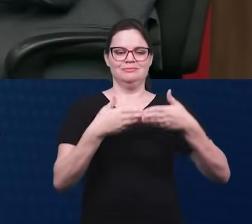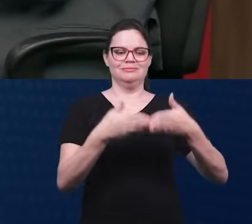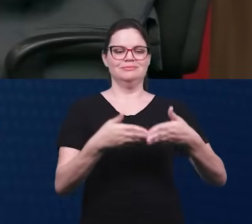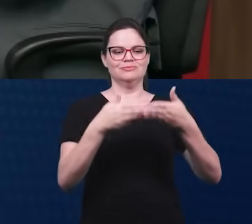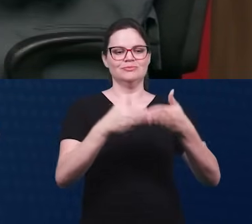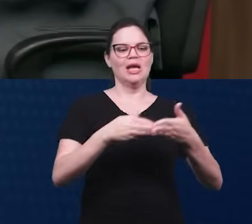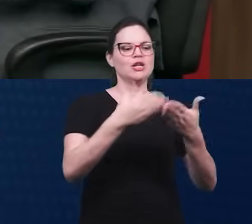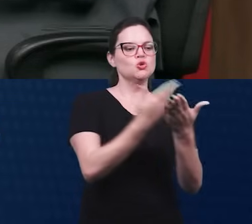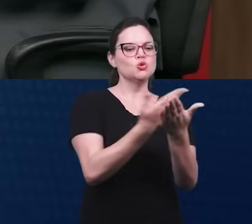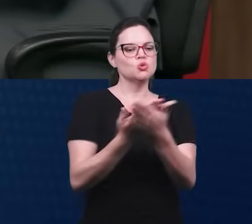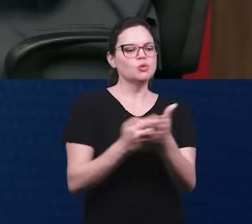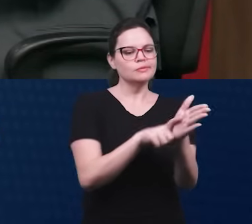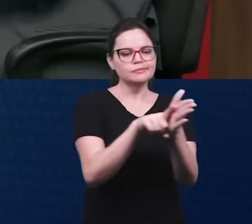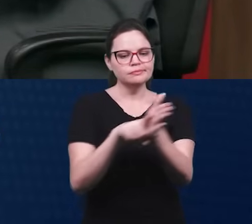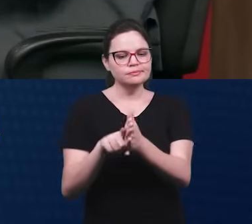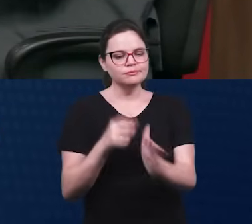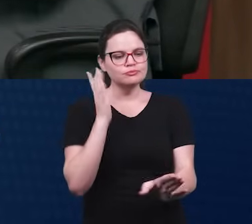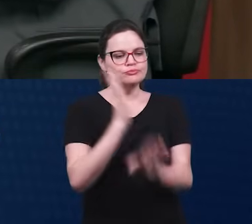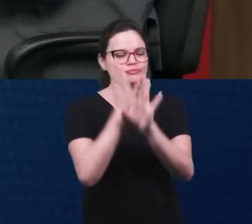vemos